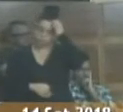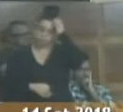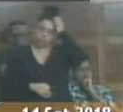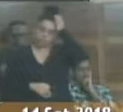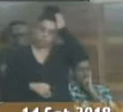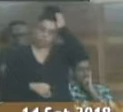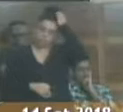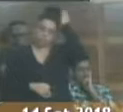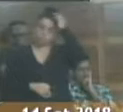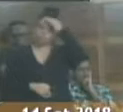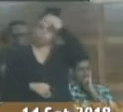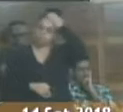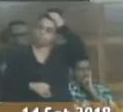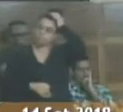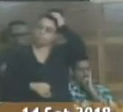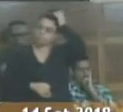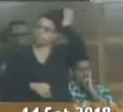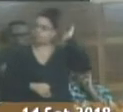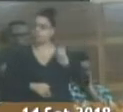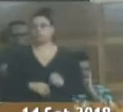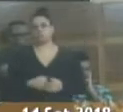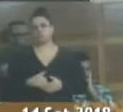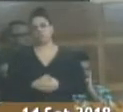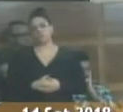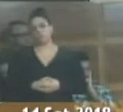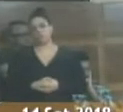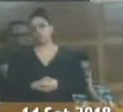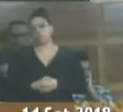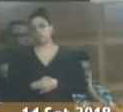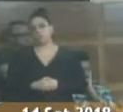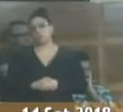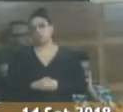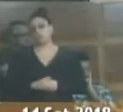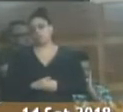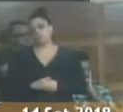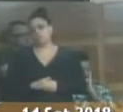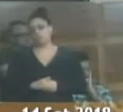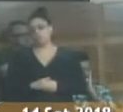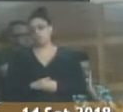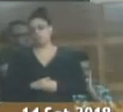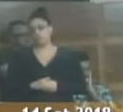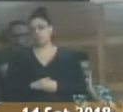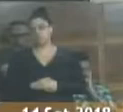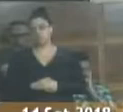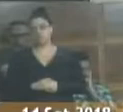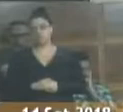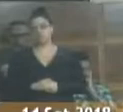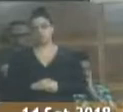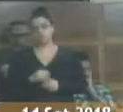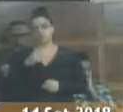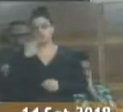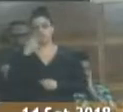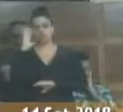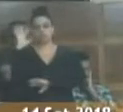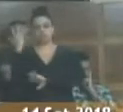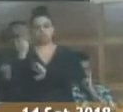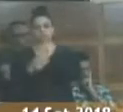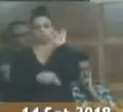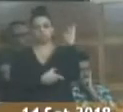E eu queria falar de proteção ambiental nos